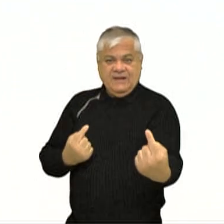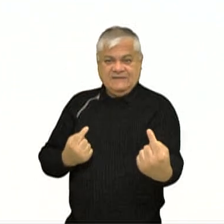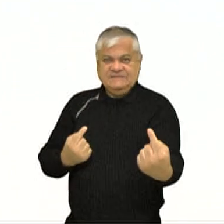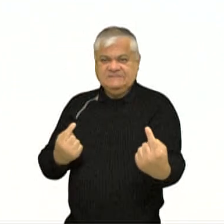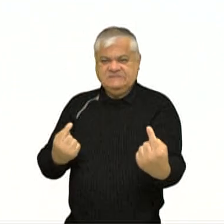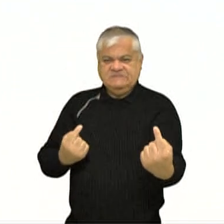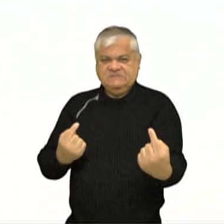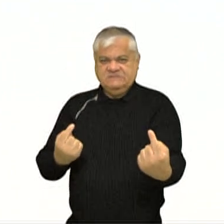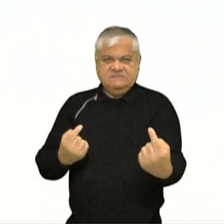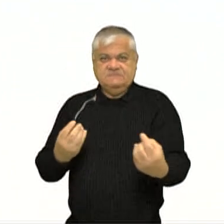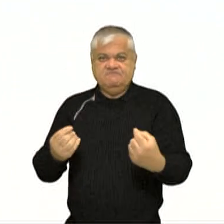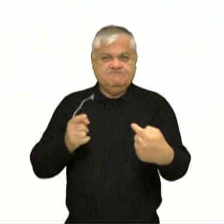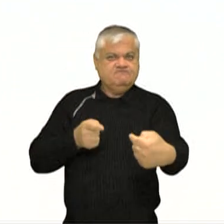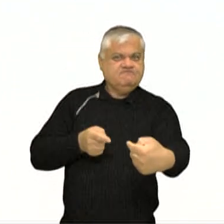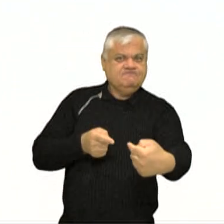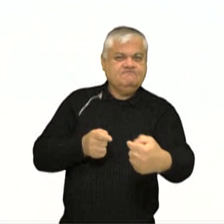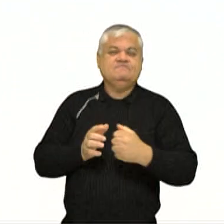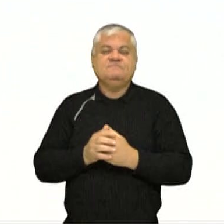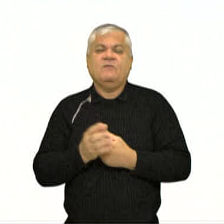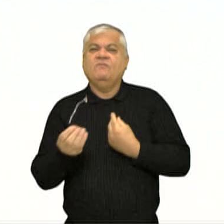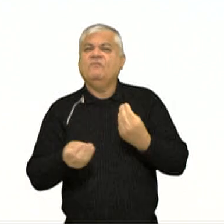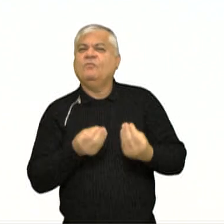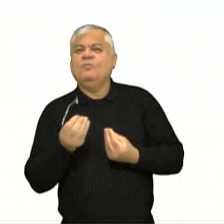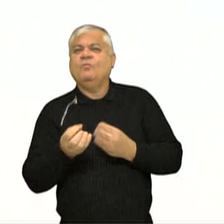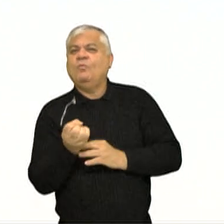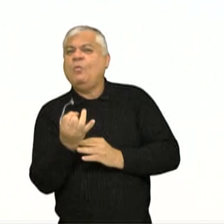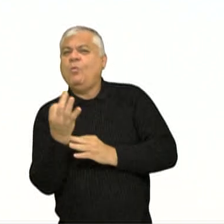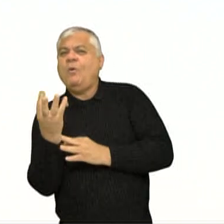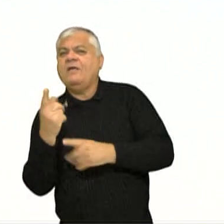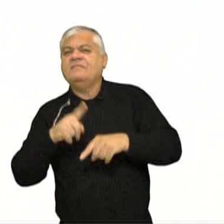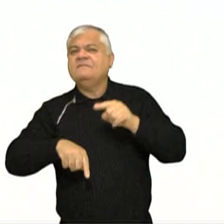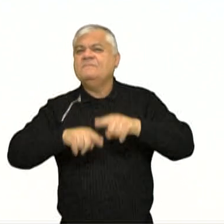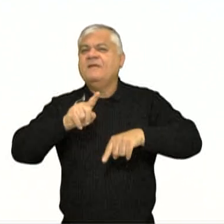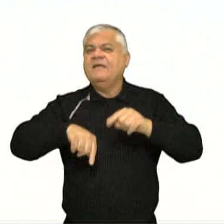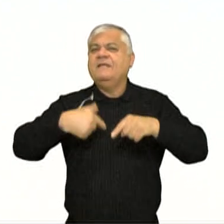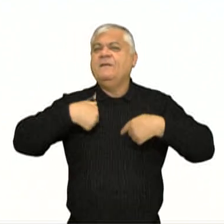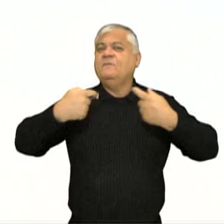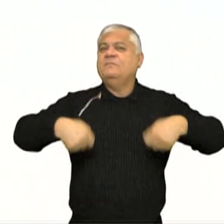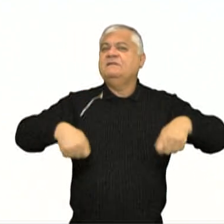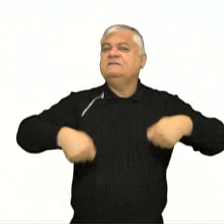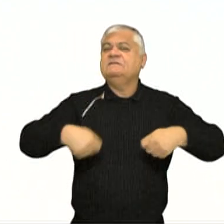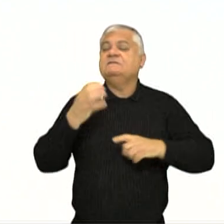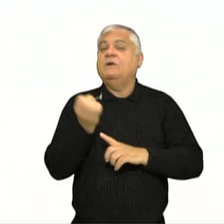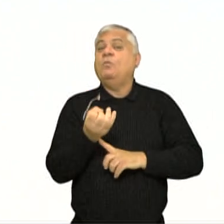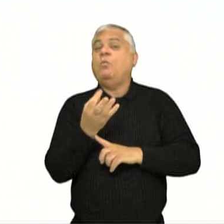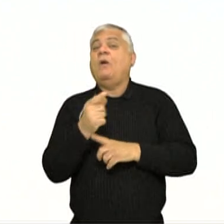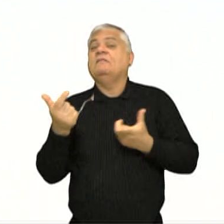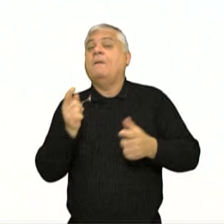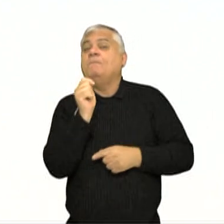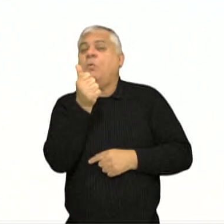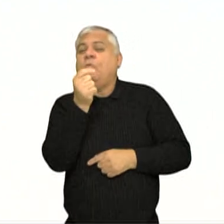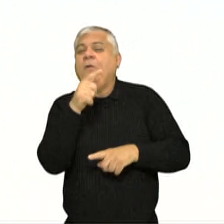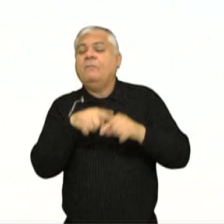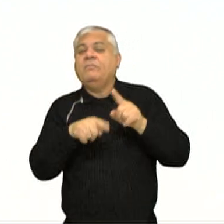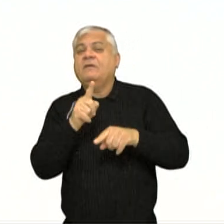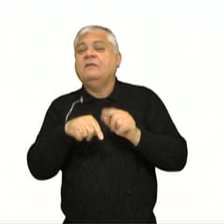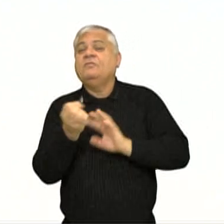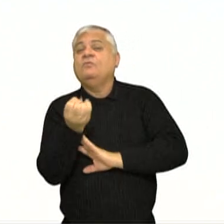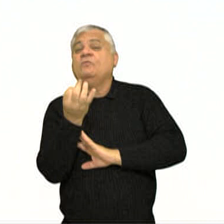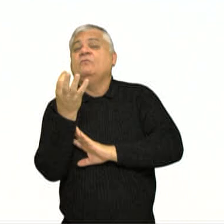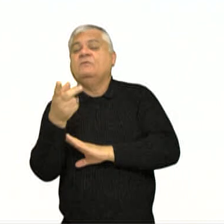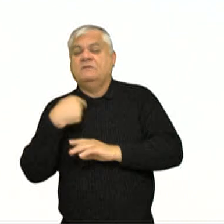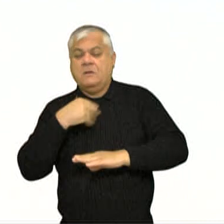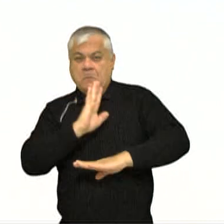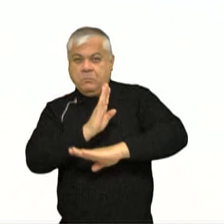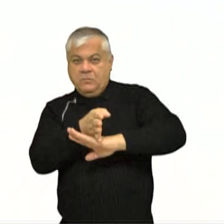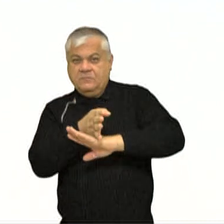vai entender o mínimo quantas peças eu preciso, na verdade, qual é o mínimo de peças que eu preciso para